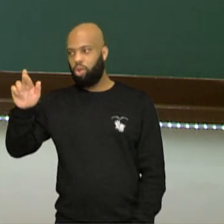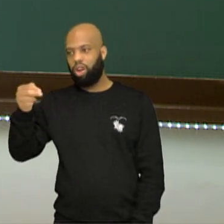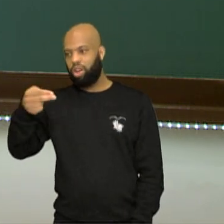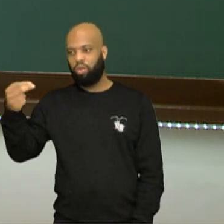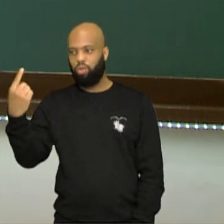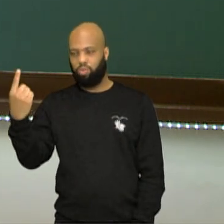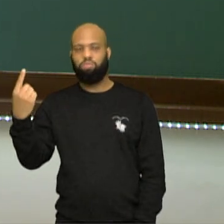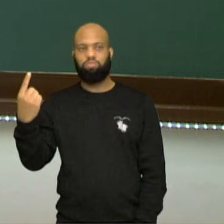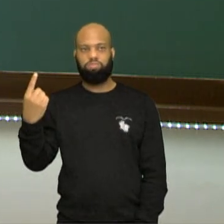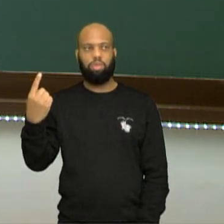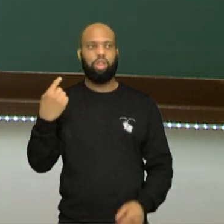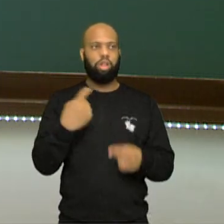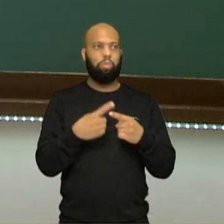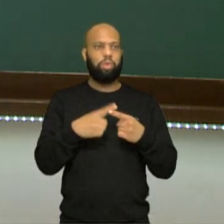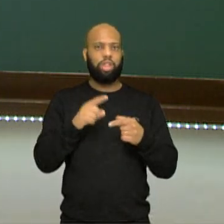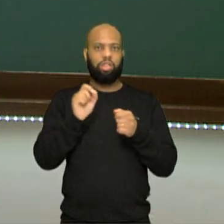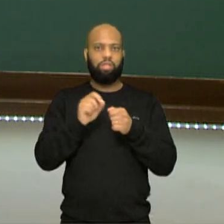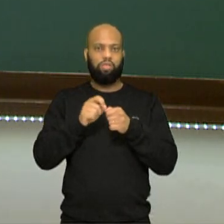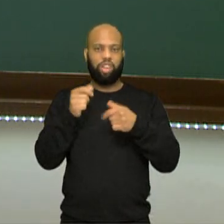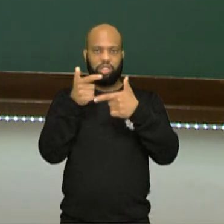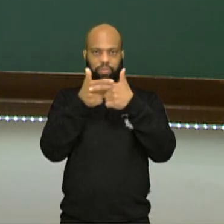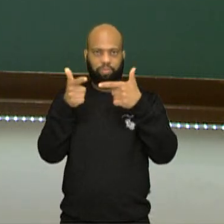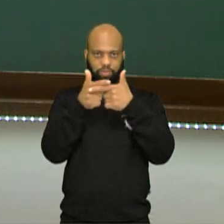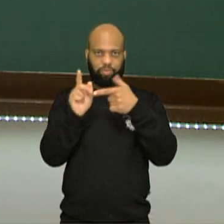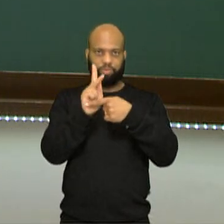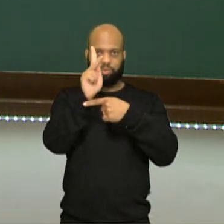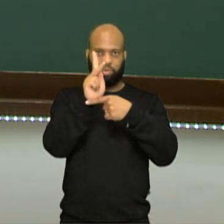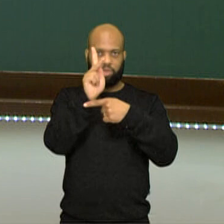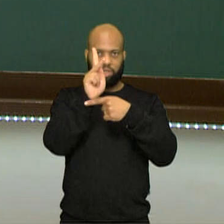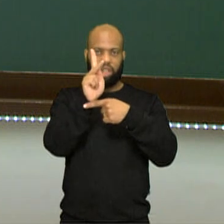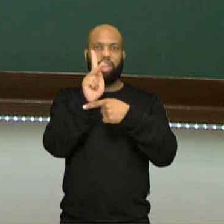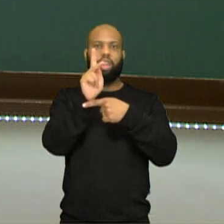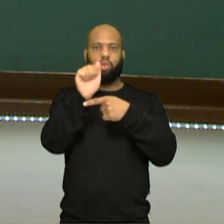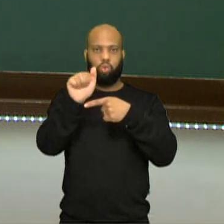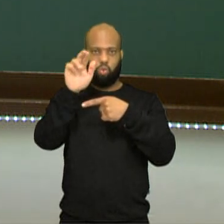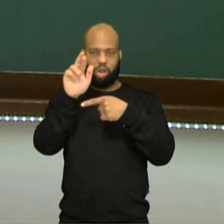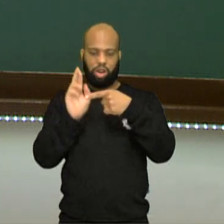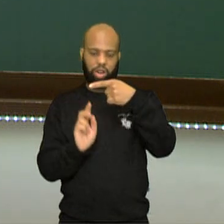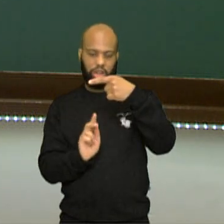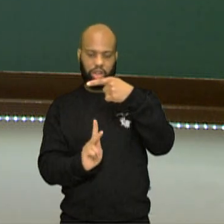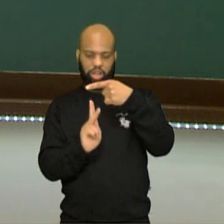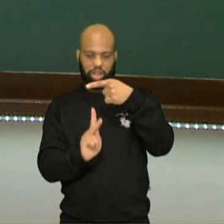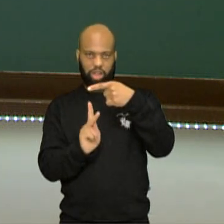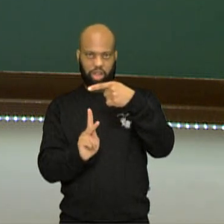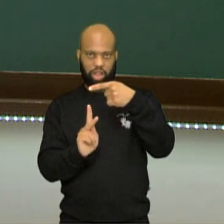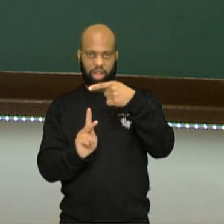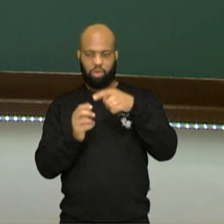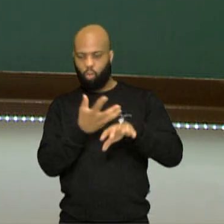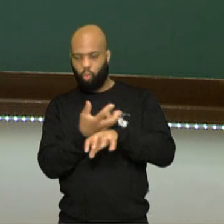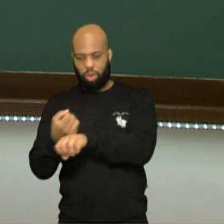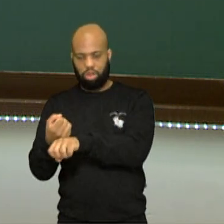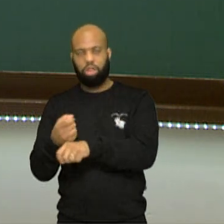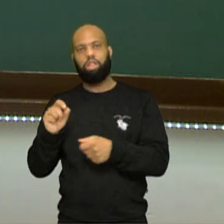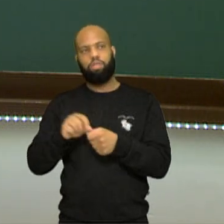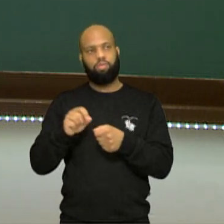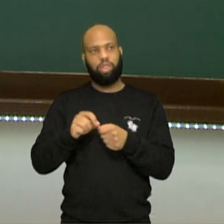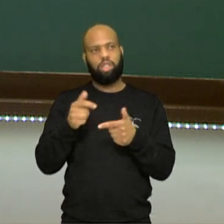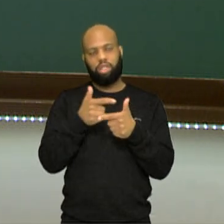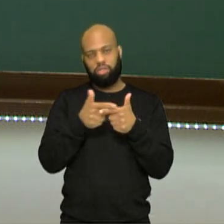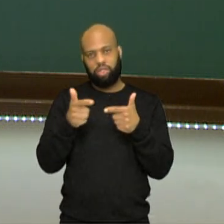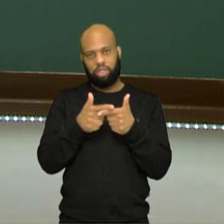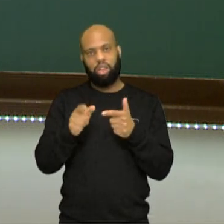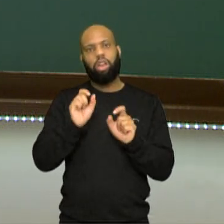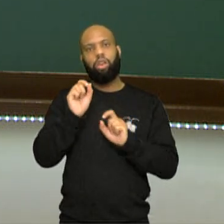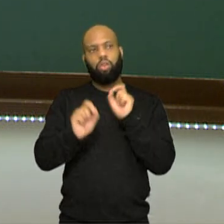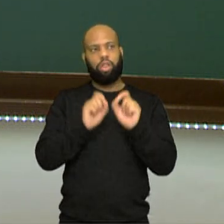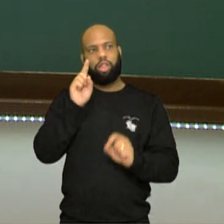tá? Divisão do K do ar pelo K do vácuo, pelo epsilon do vácuo, né? O epsilon do ar pelo epsilon do vácuo dá